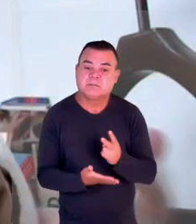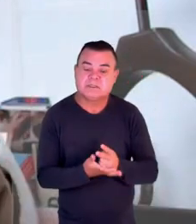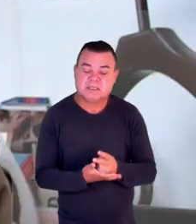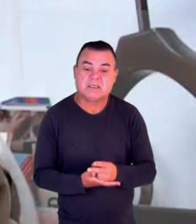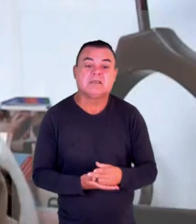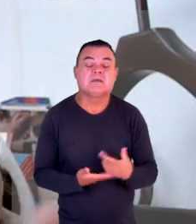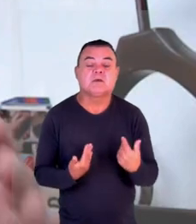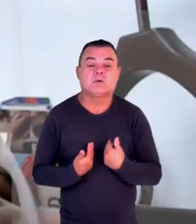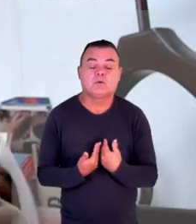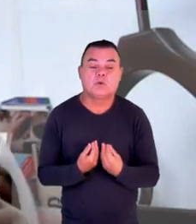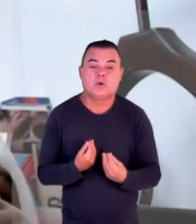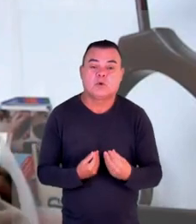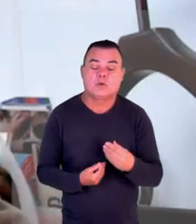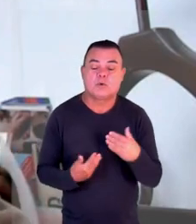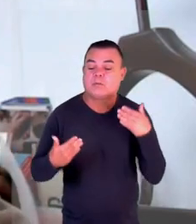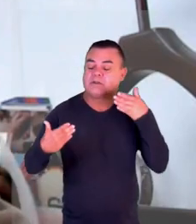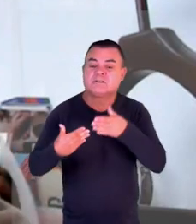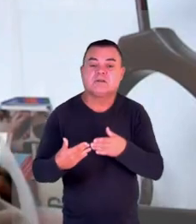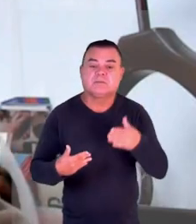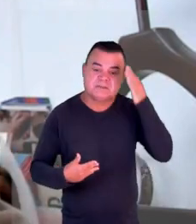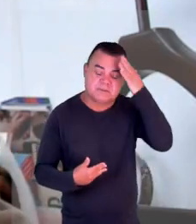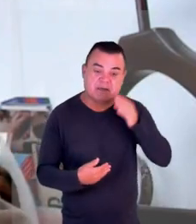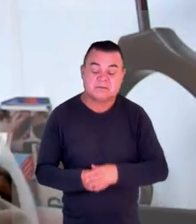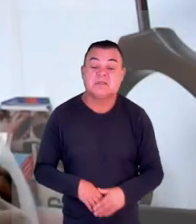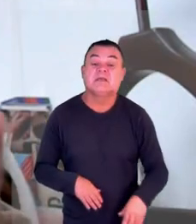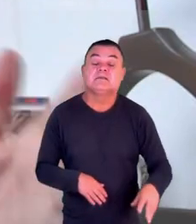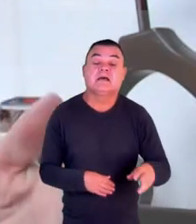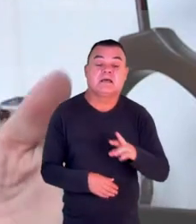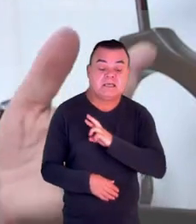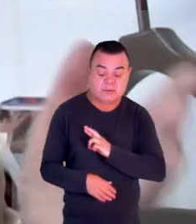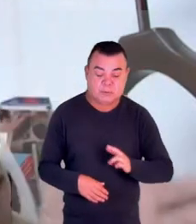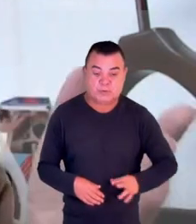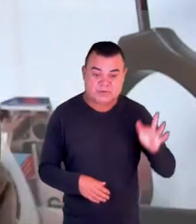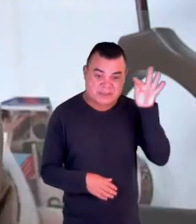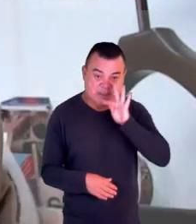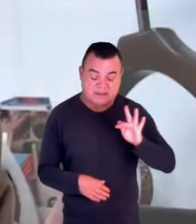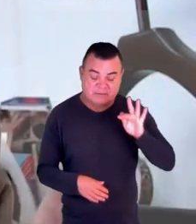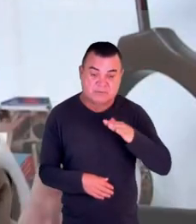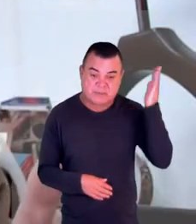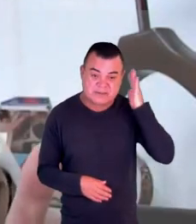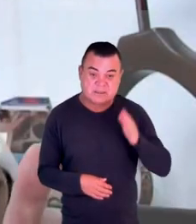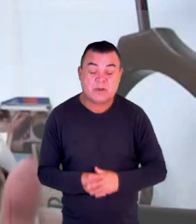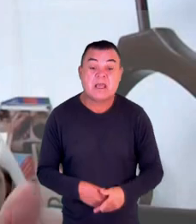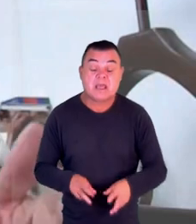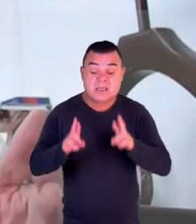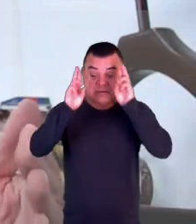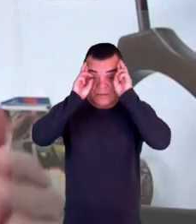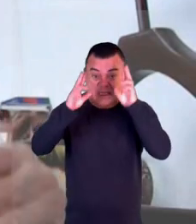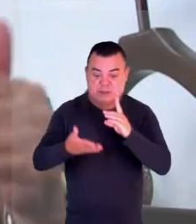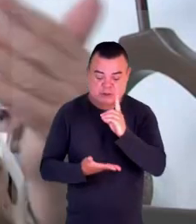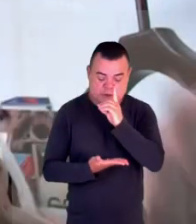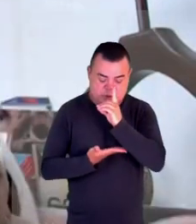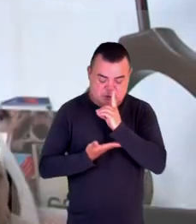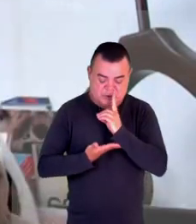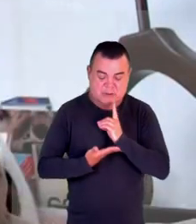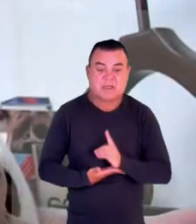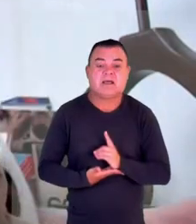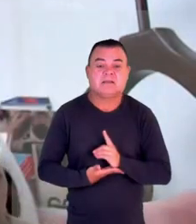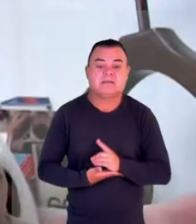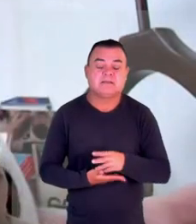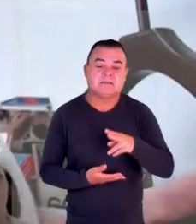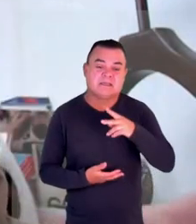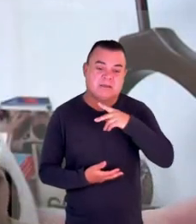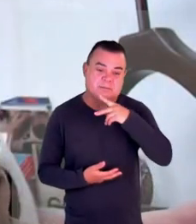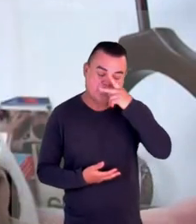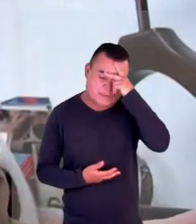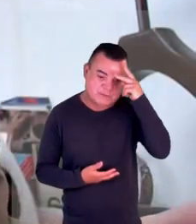fundamental da República Federativa do Brasil eh digo eu respeitar a dignidade da pessoa humana superando-se as